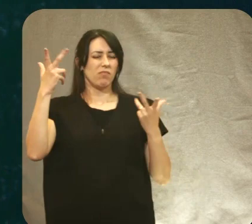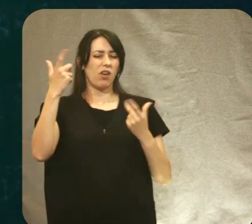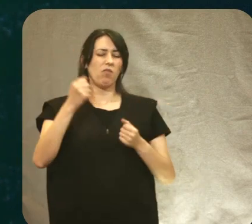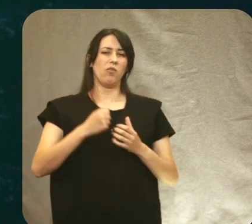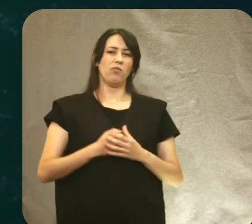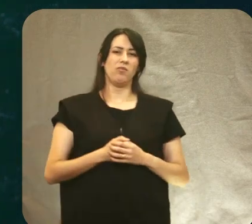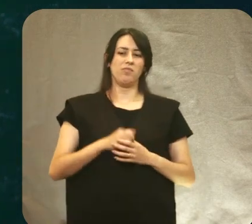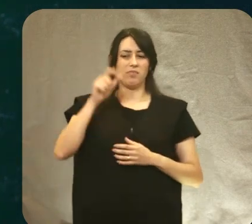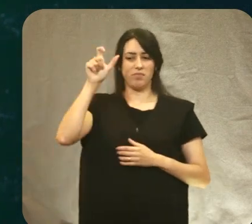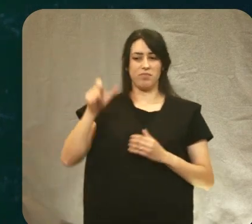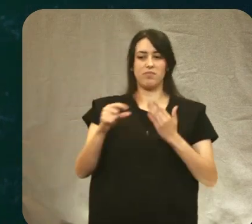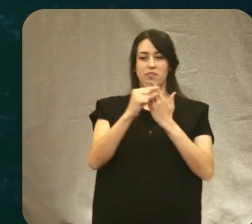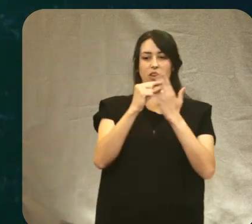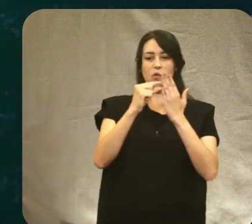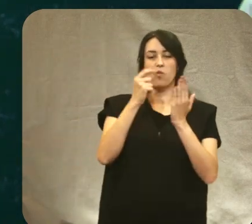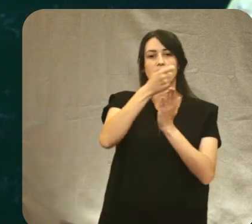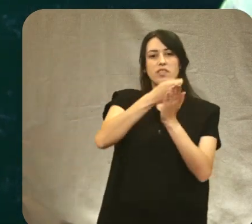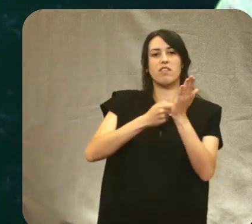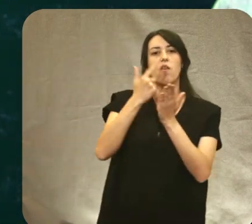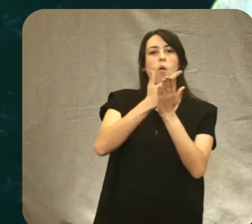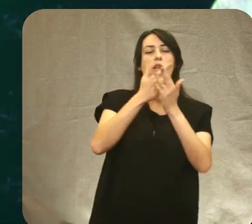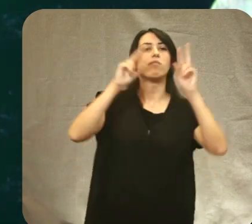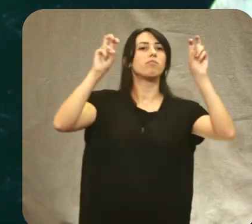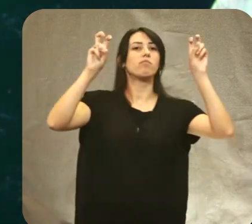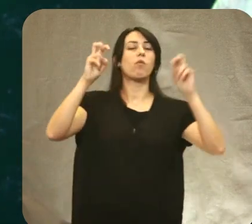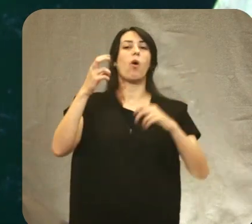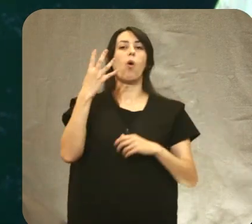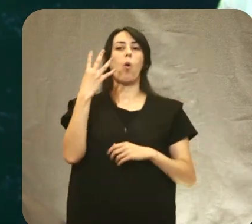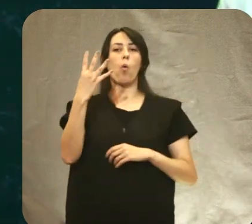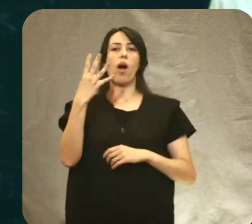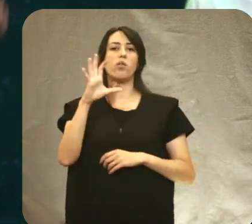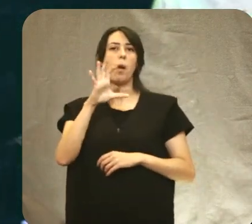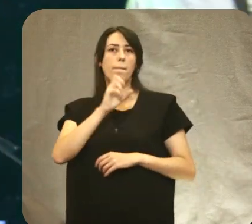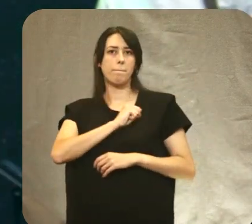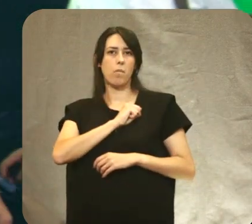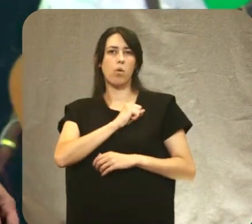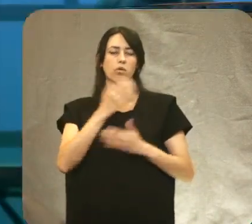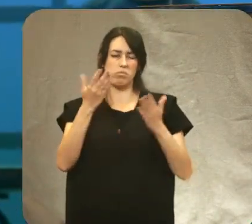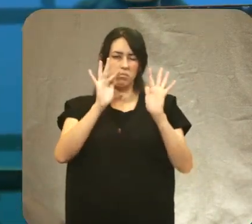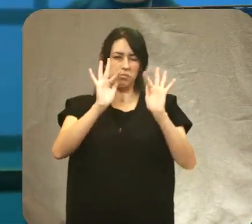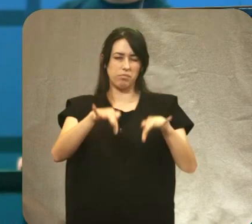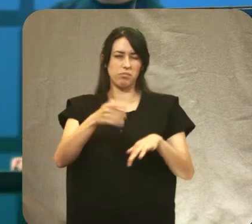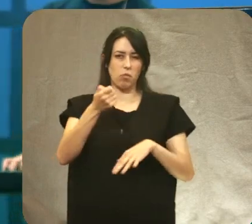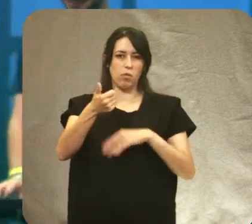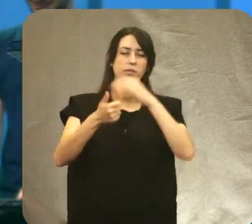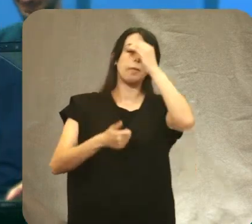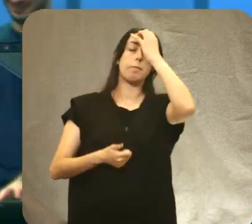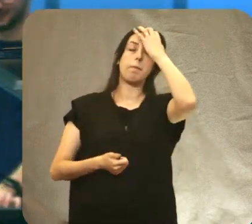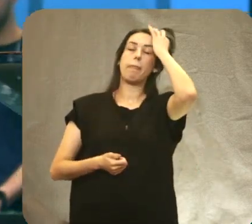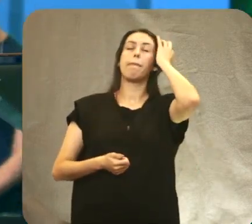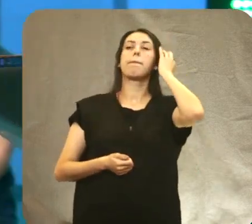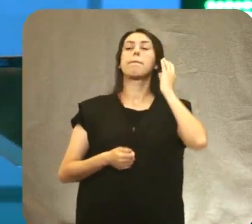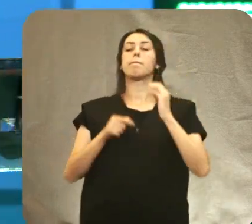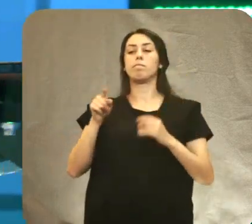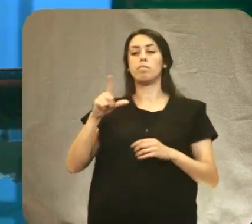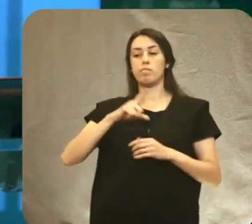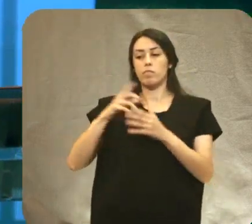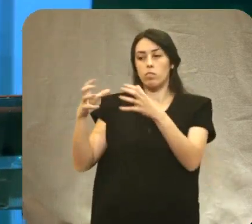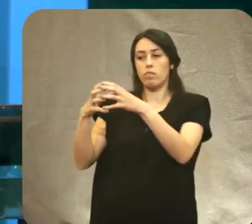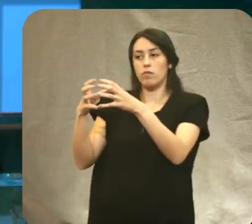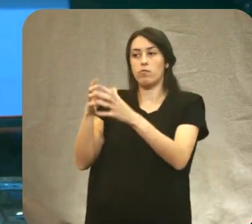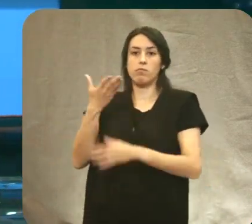C.S. Lewis escreveu um livro chamado Quatro Amores. Eu vou terminar com essa história. Ele tinha um grupo de amigos que se